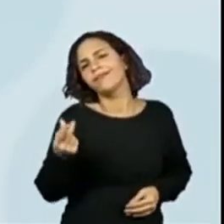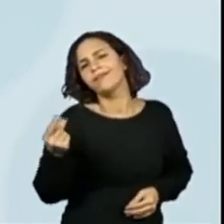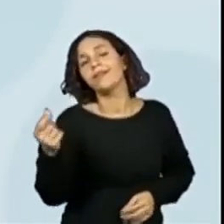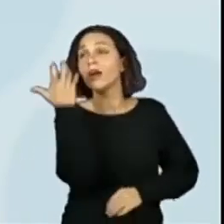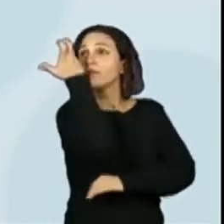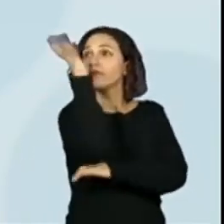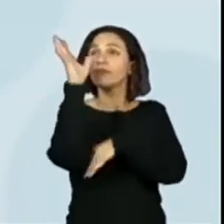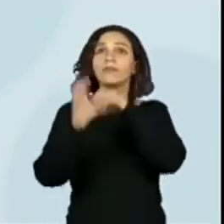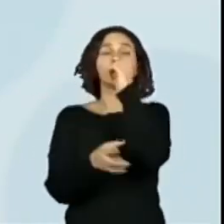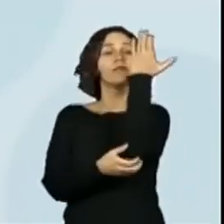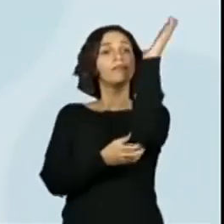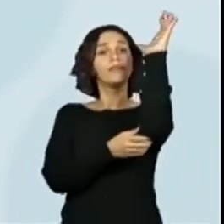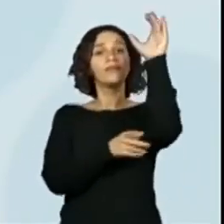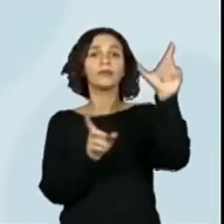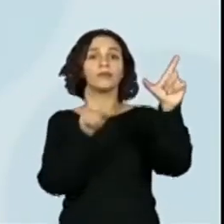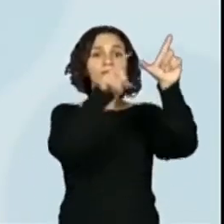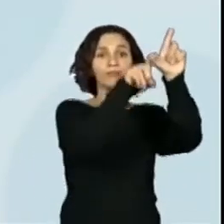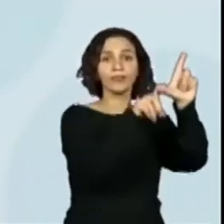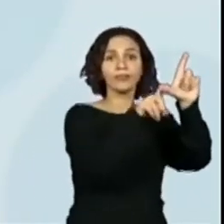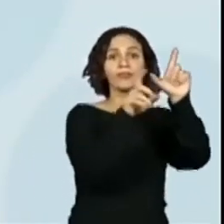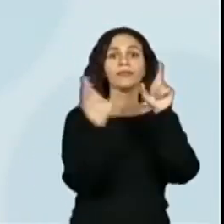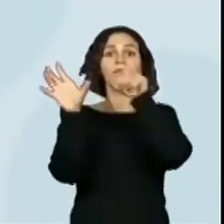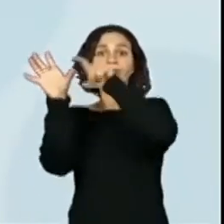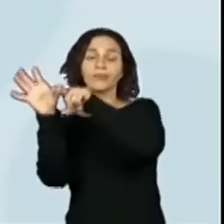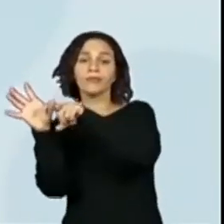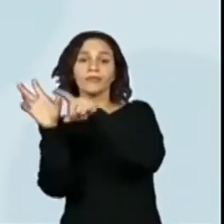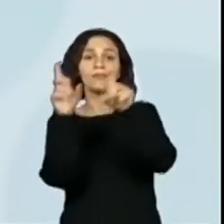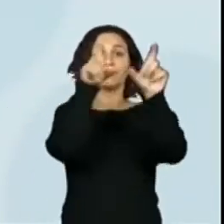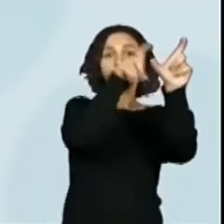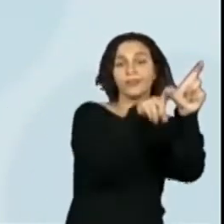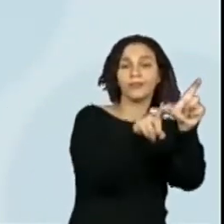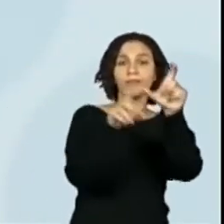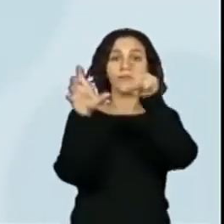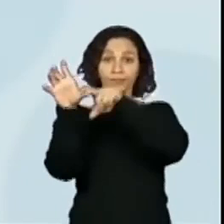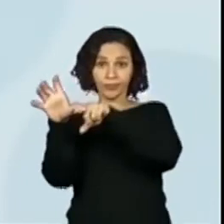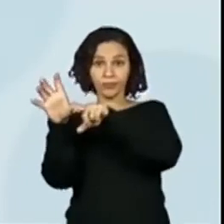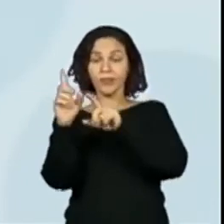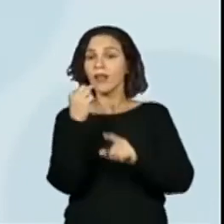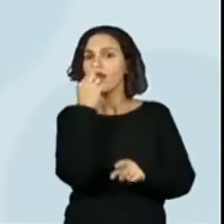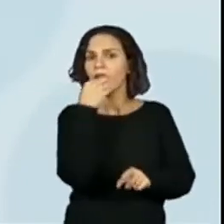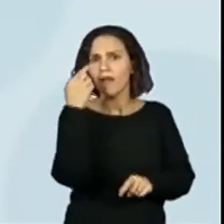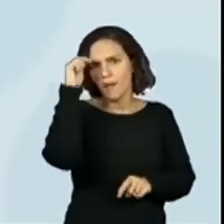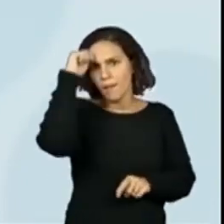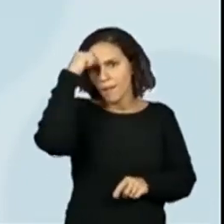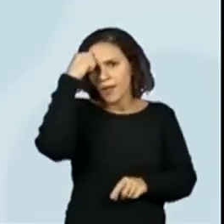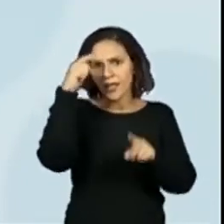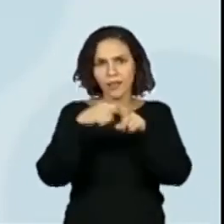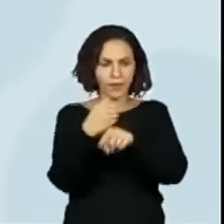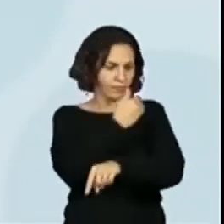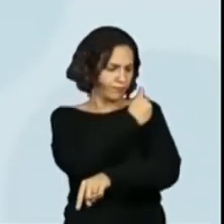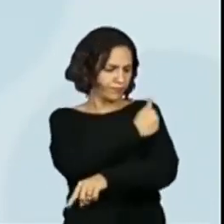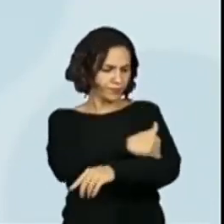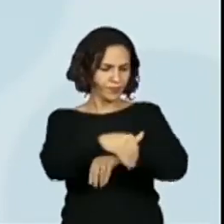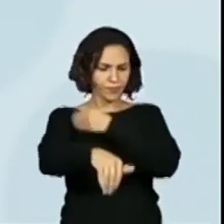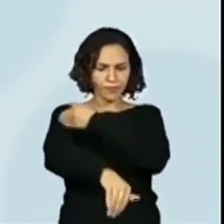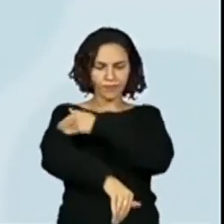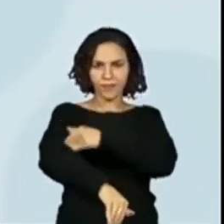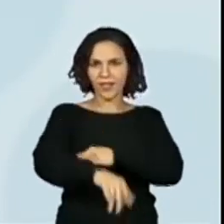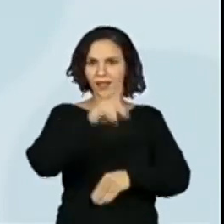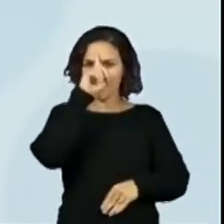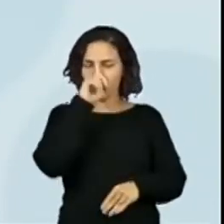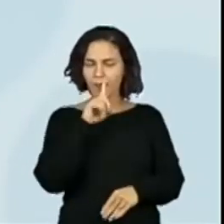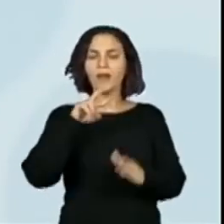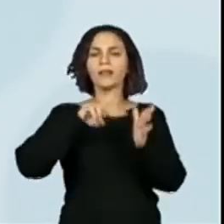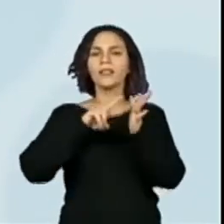pau. A boca preta e a risca amarela que eles têm no braço dizem que são ainda o sinal do breu,